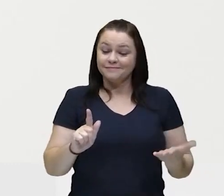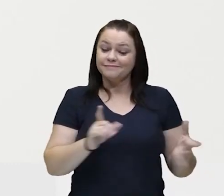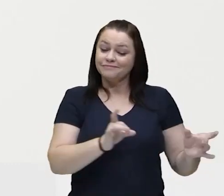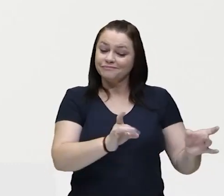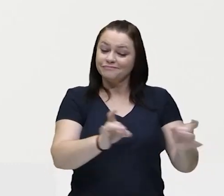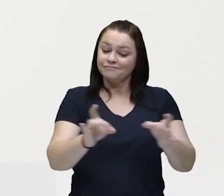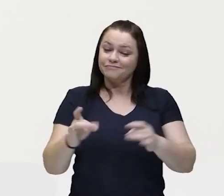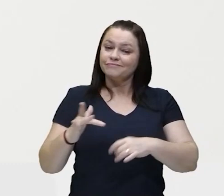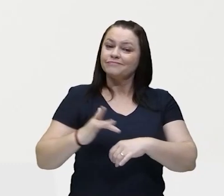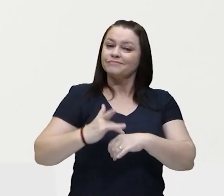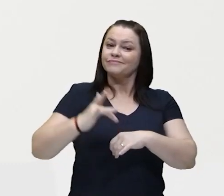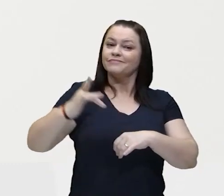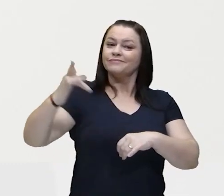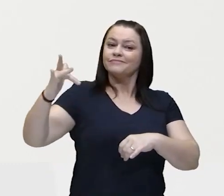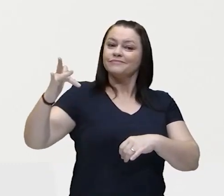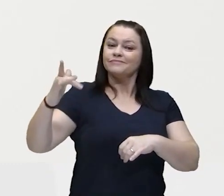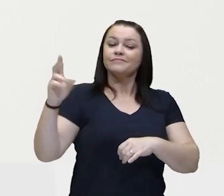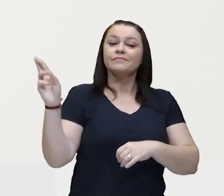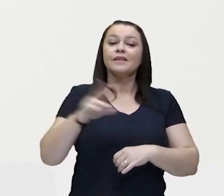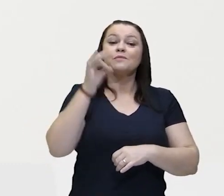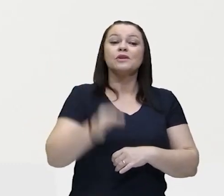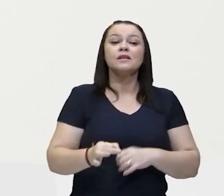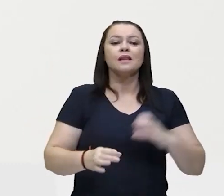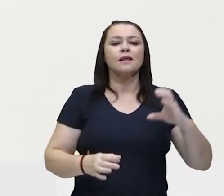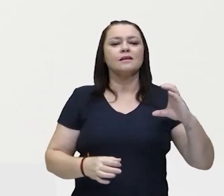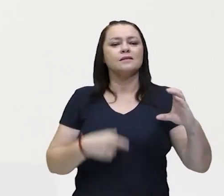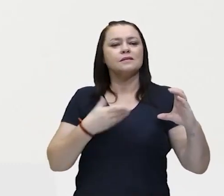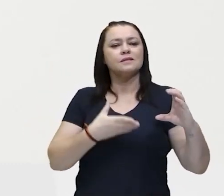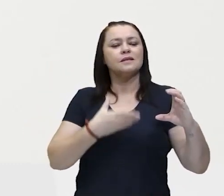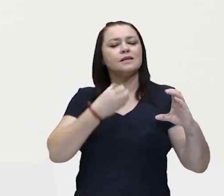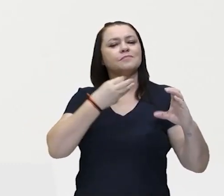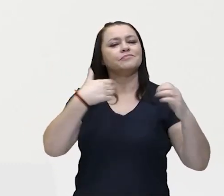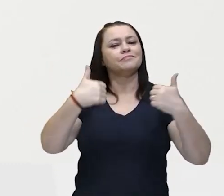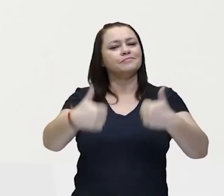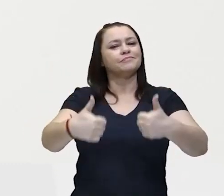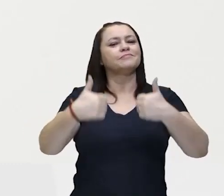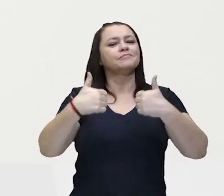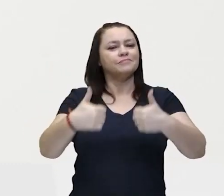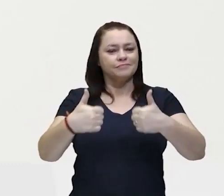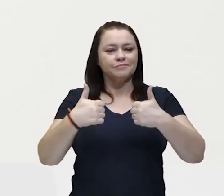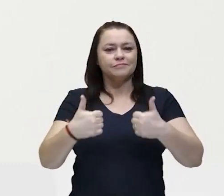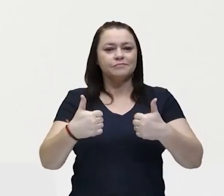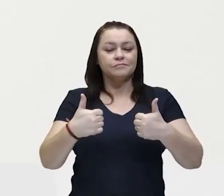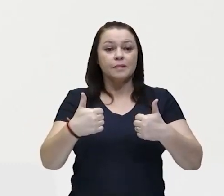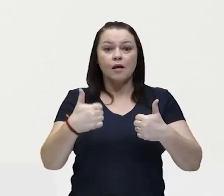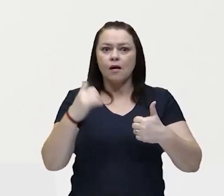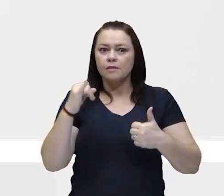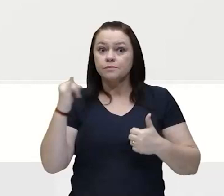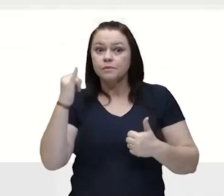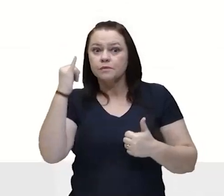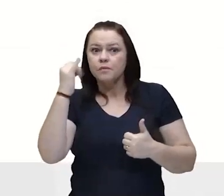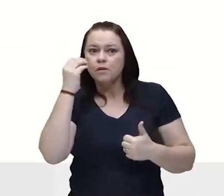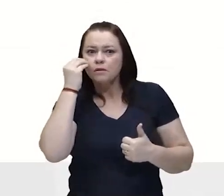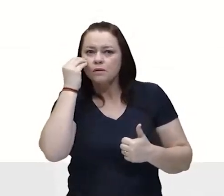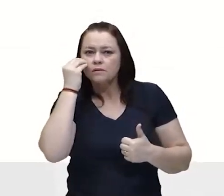de ouro. Muito bem. Uma observação importante para você, meu querido